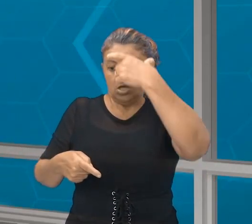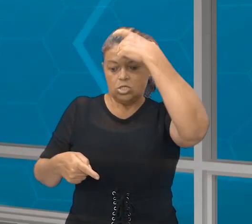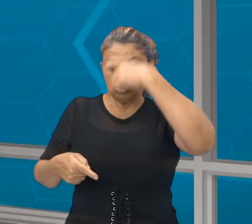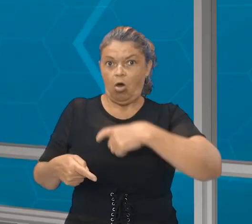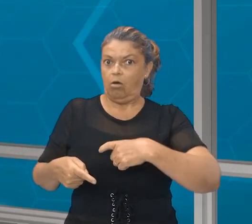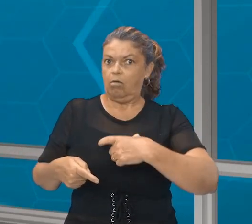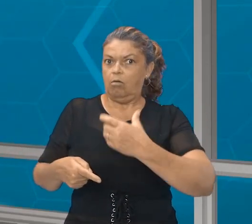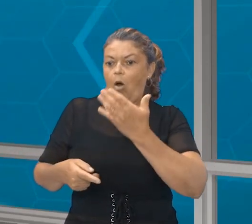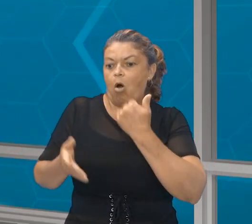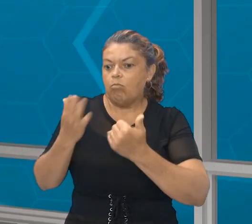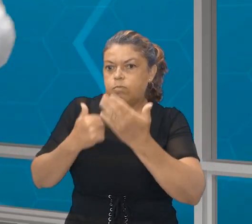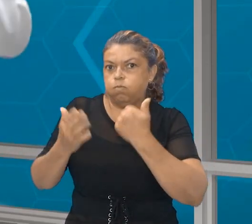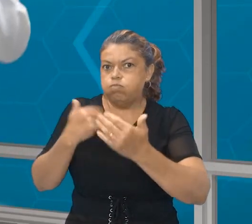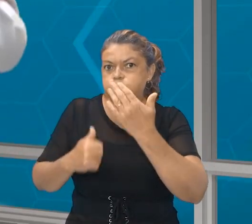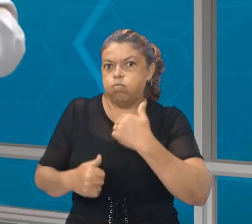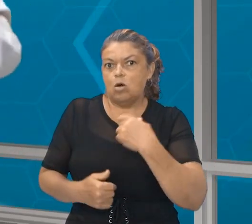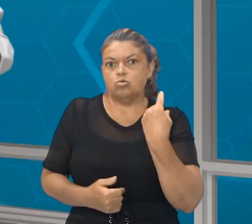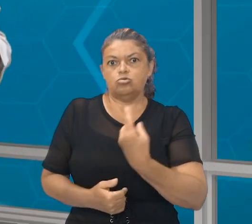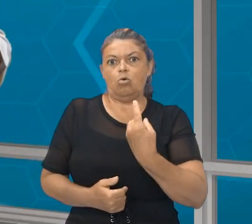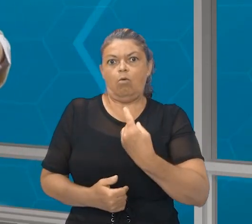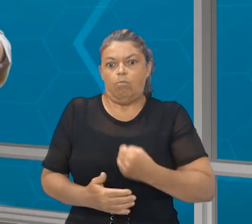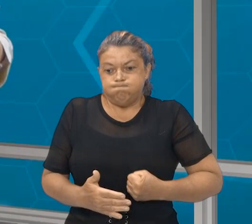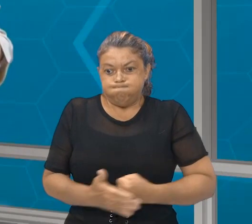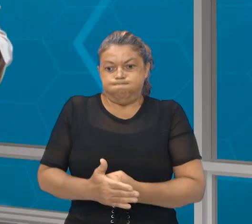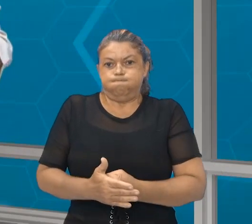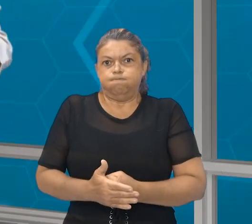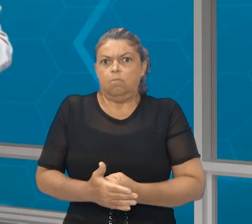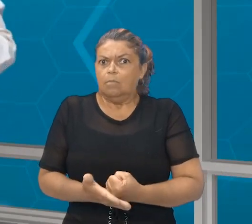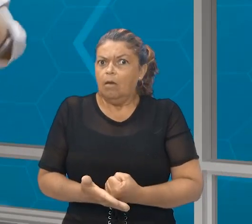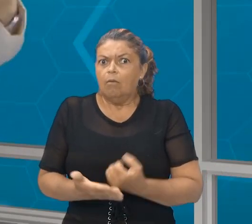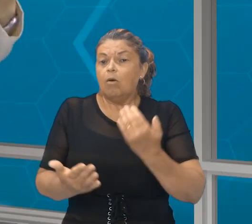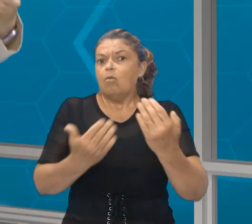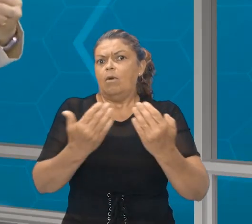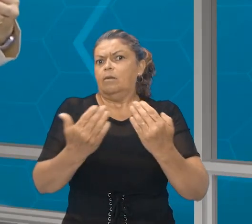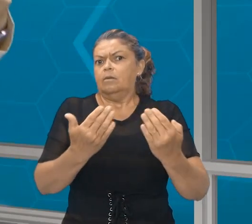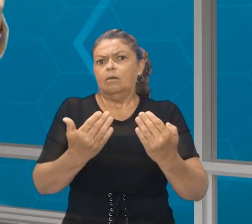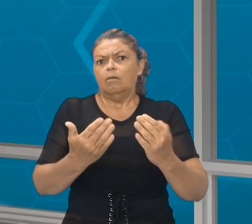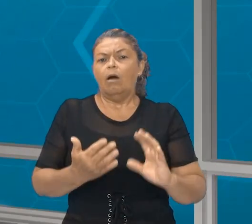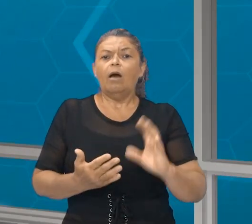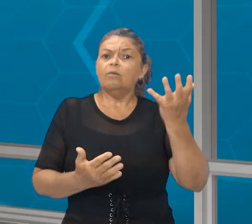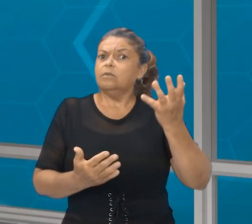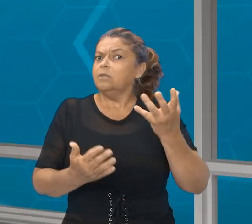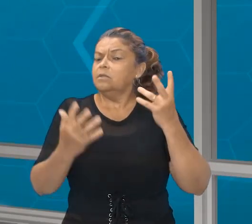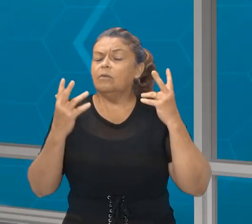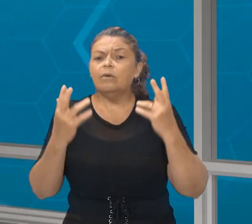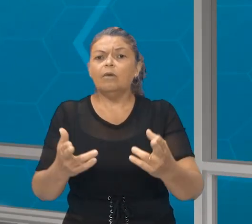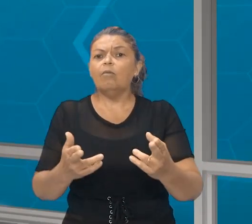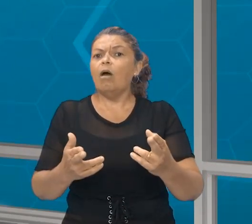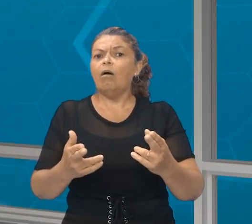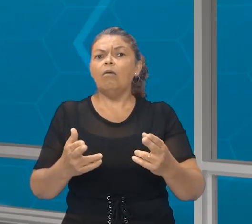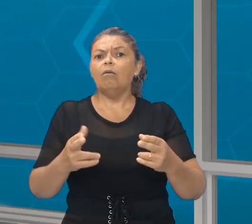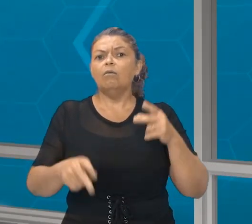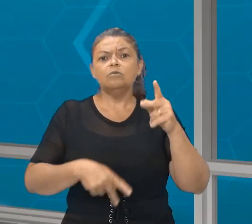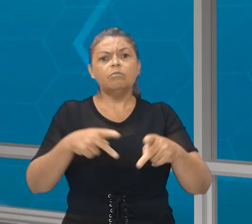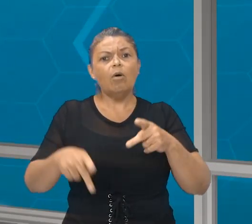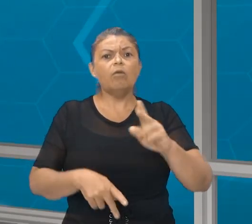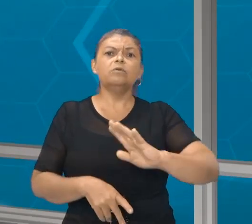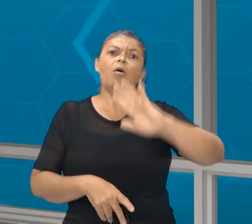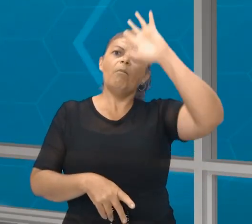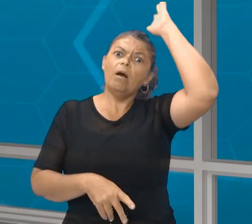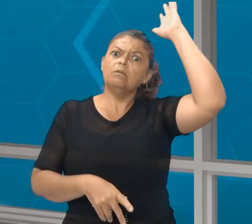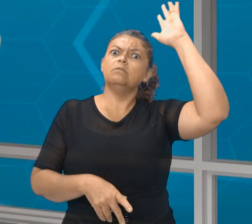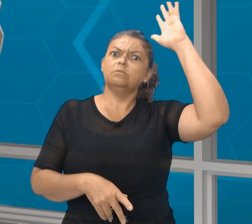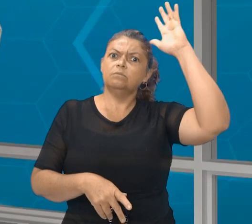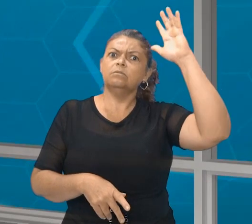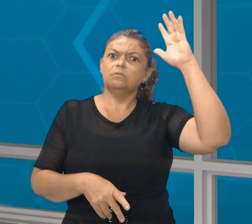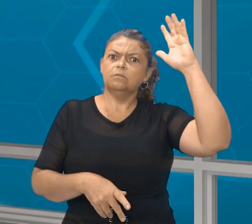me sobrecarregar, não é verdade? Então a mesma coisa aconteceu com os romanos. Eles conquistaram tantos territórios que chegou um momento que eles